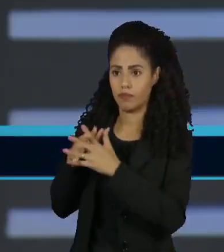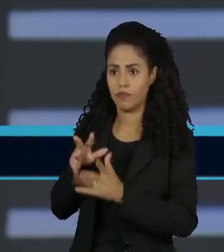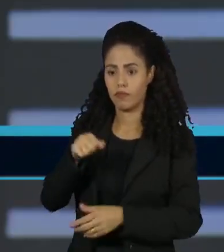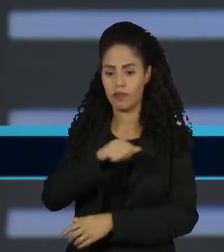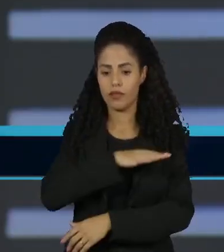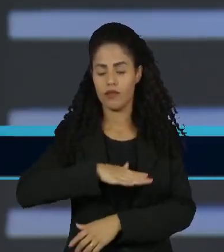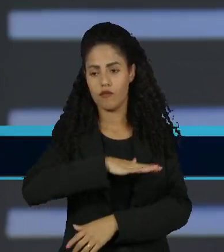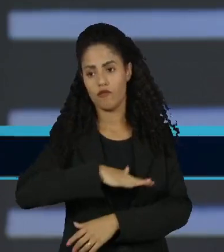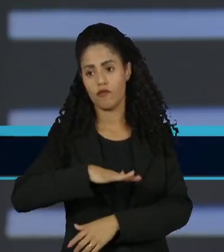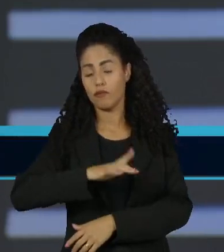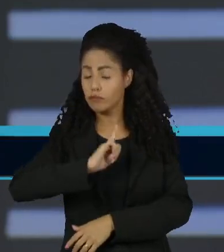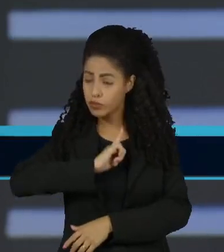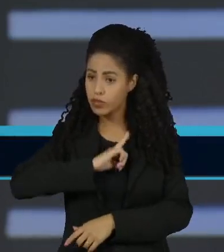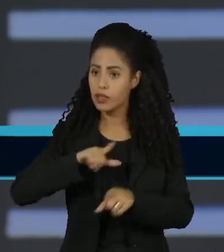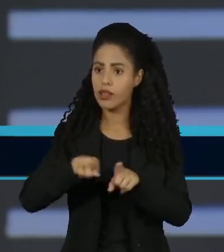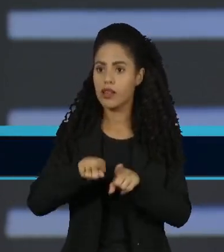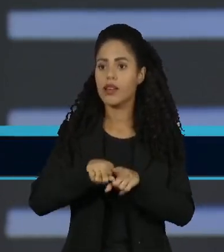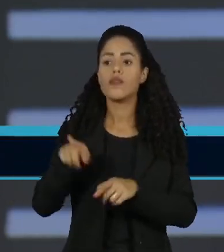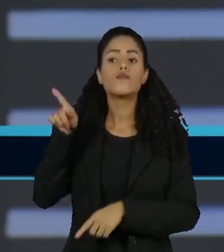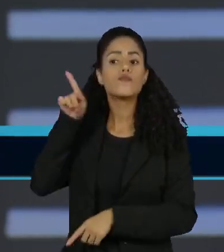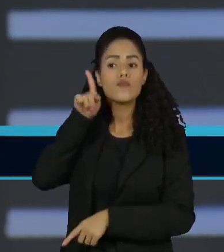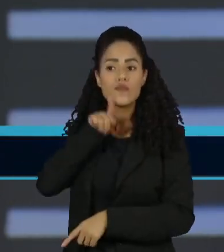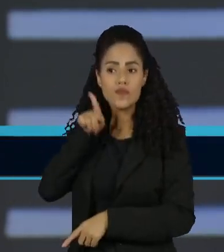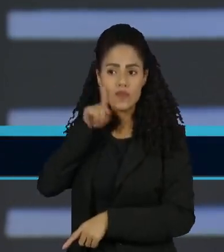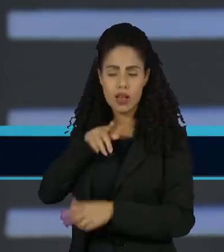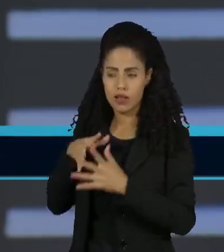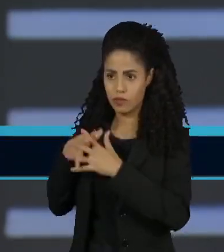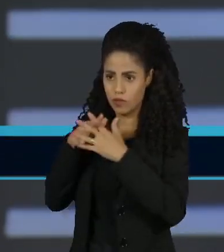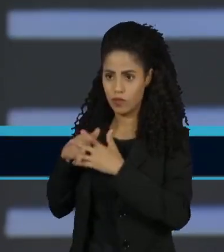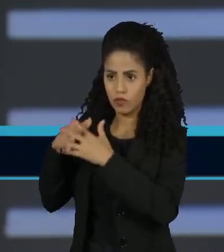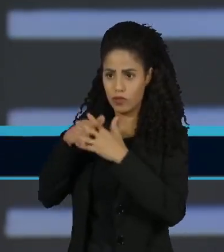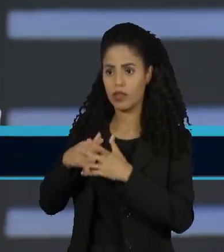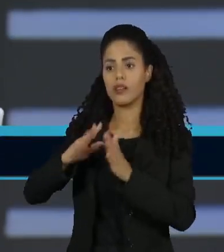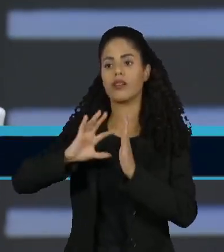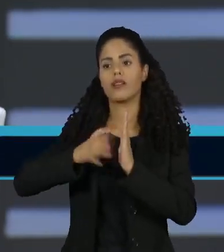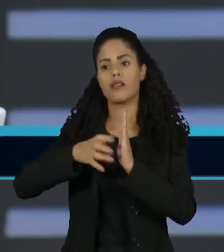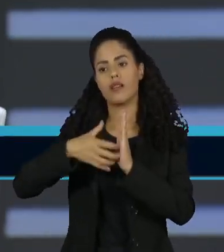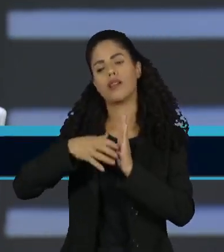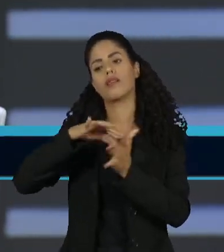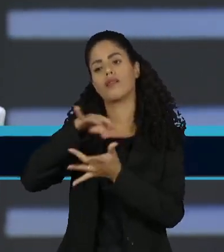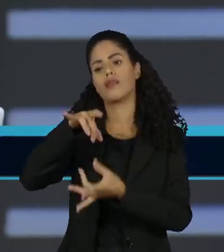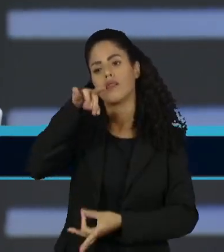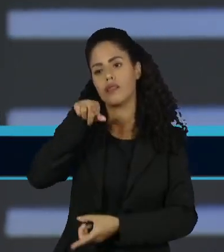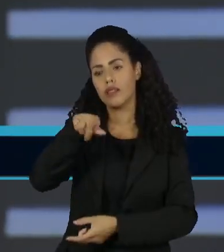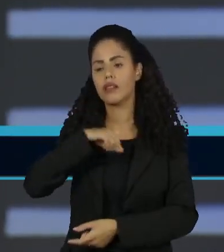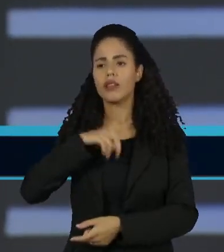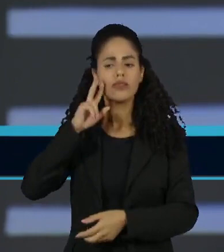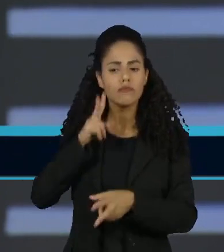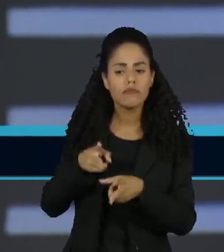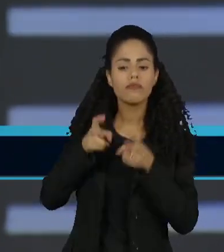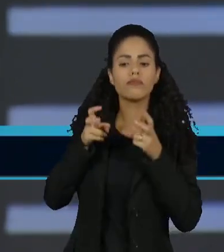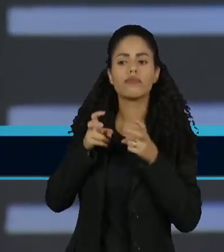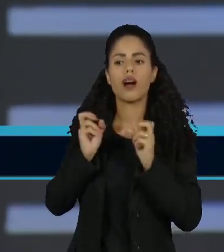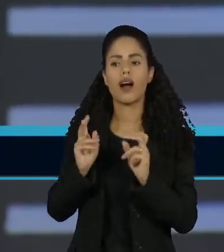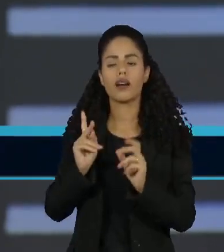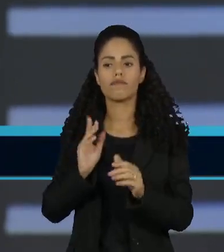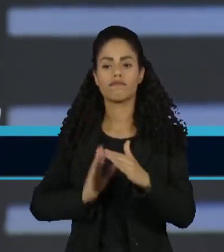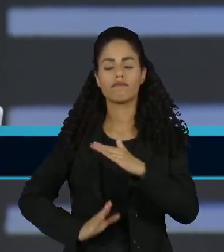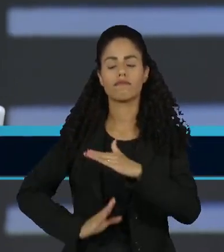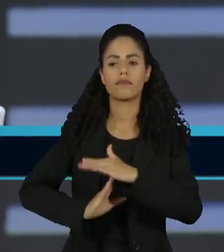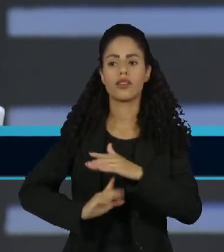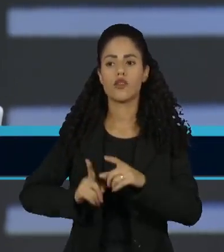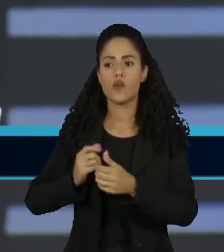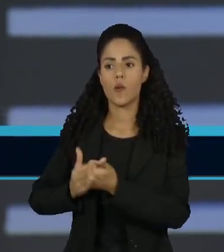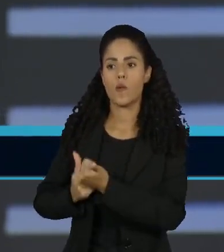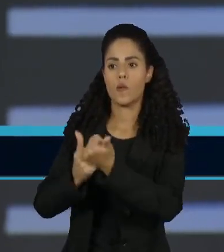região. Também nos Estados Unidos, inclusive dentro do Partido Democrata, há quem veja com restrições o